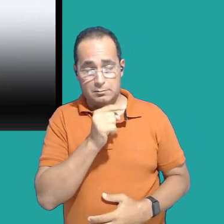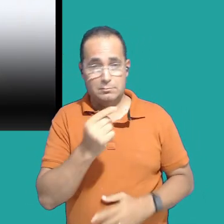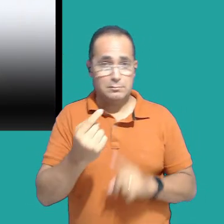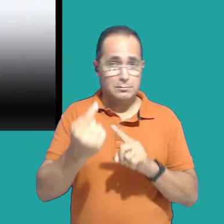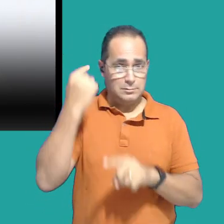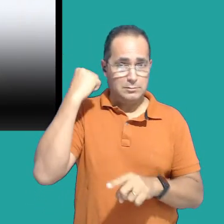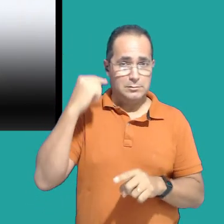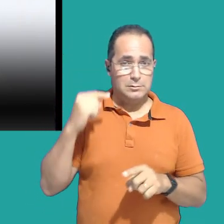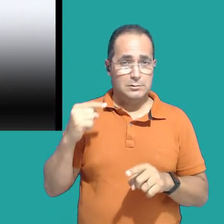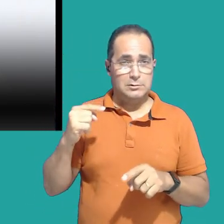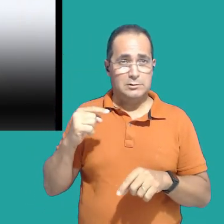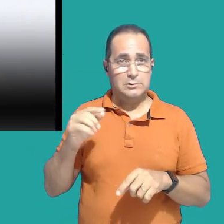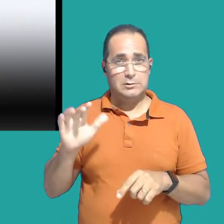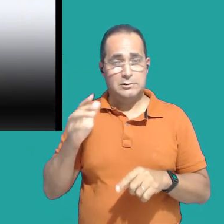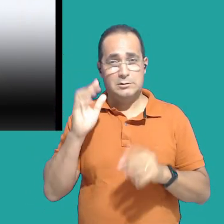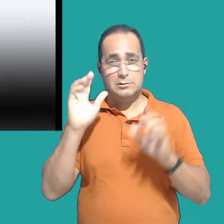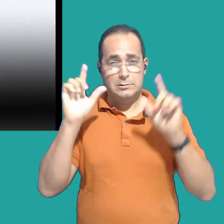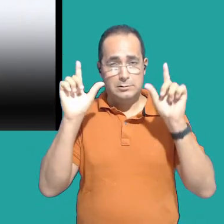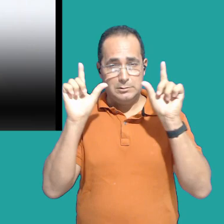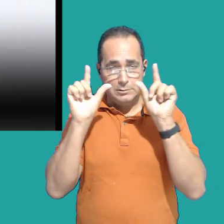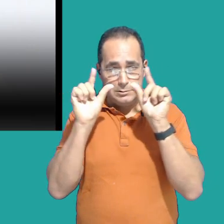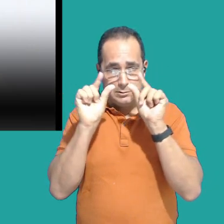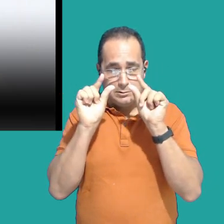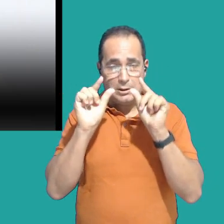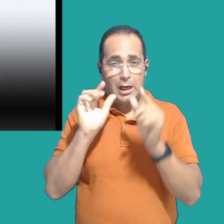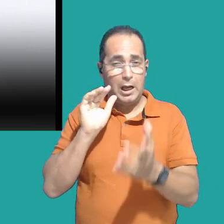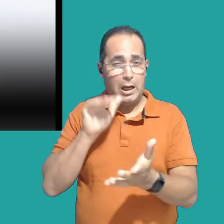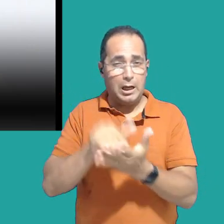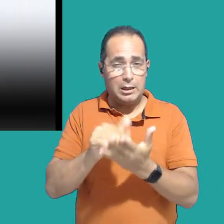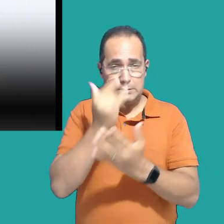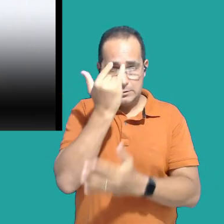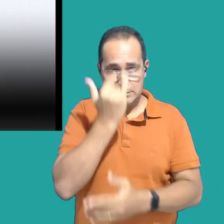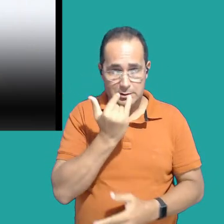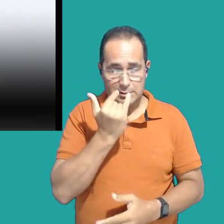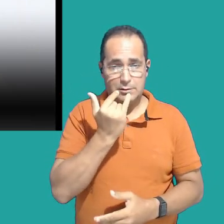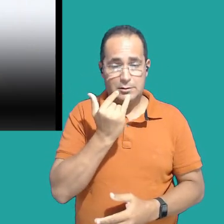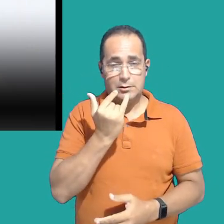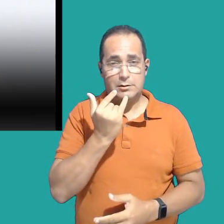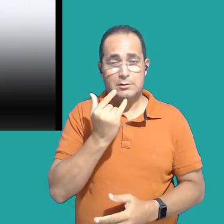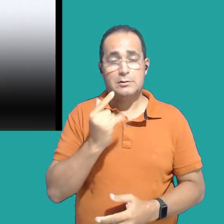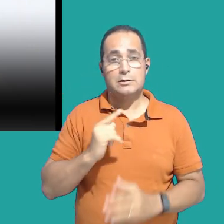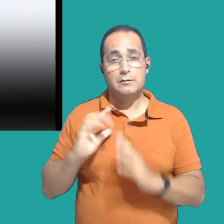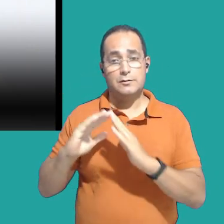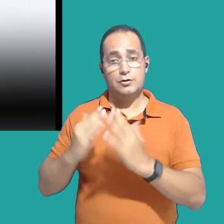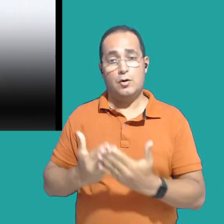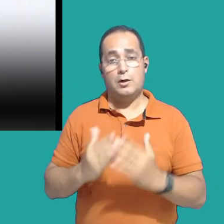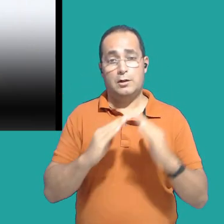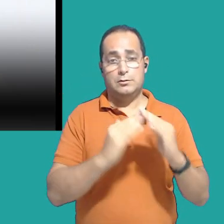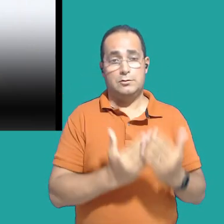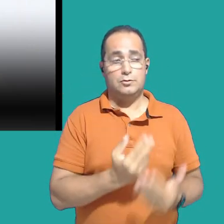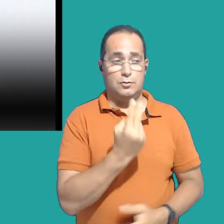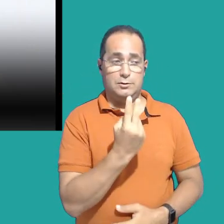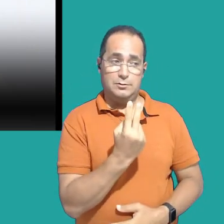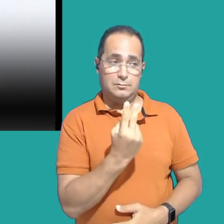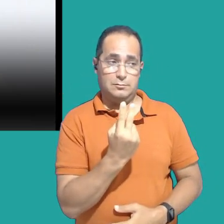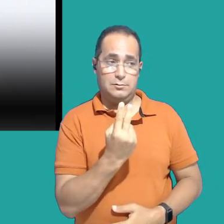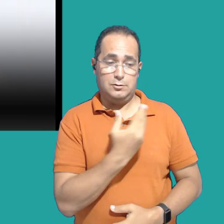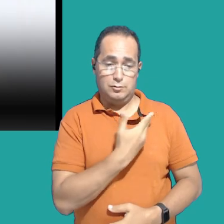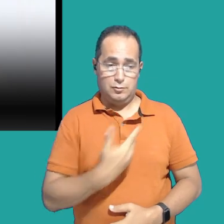Nesse período de baixa visão até cego, eu passei por duas